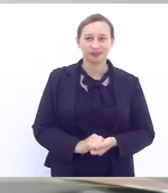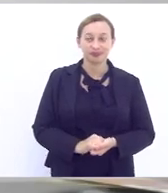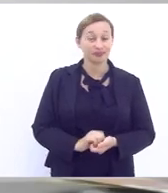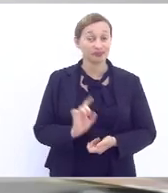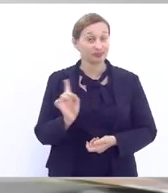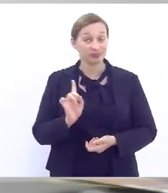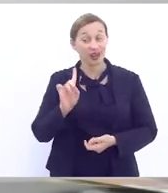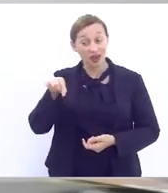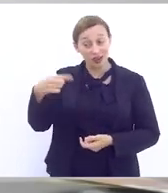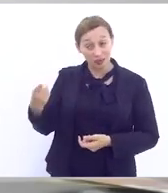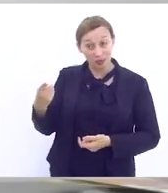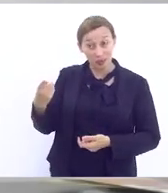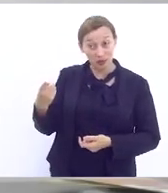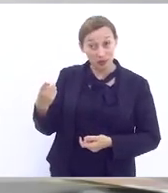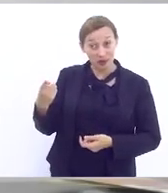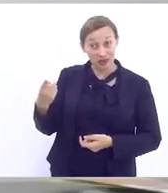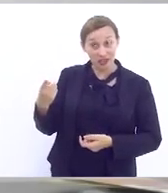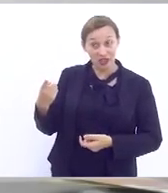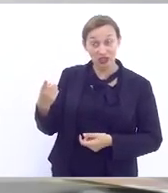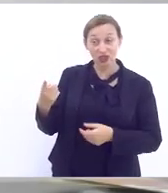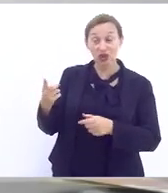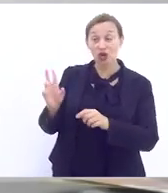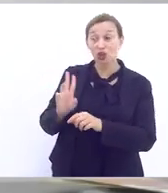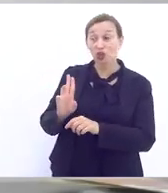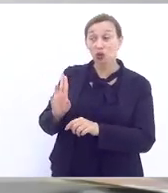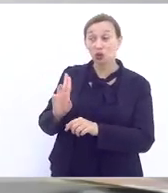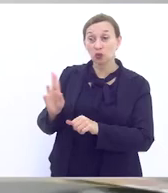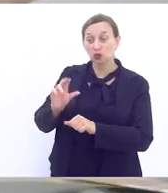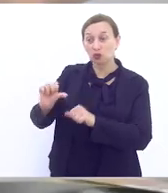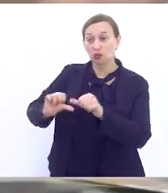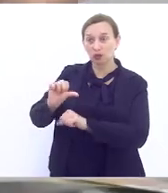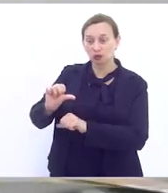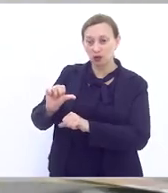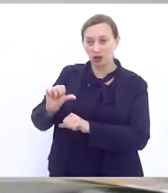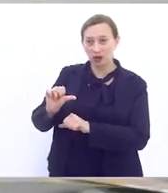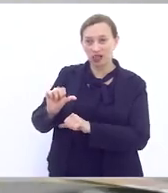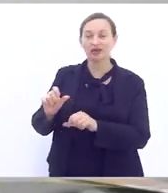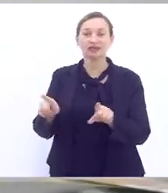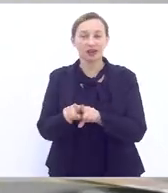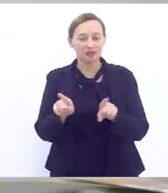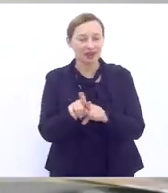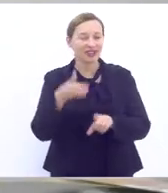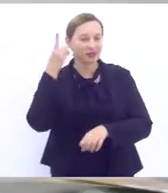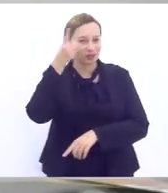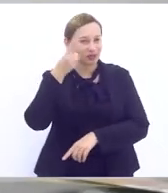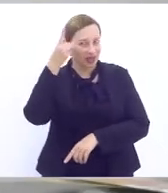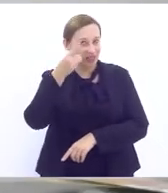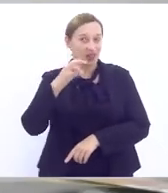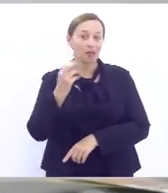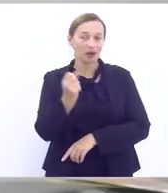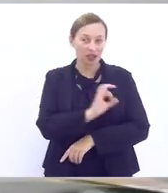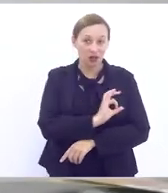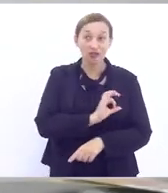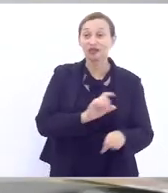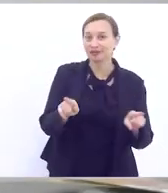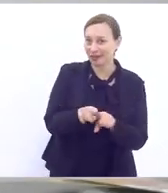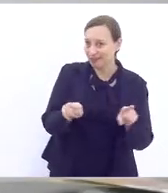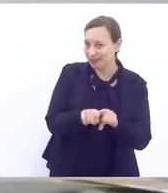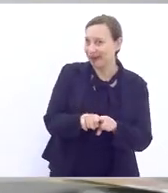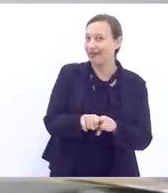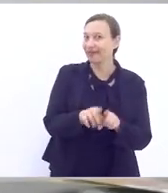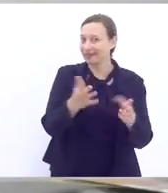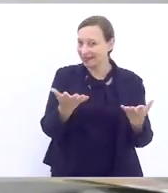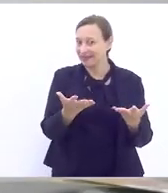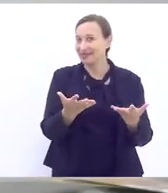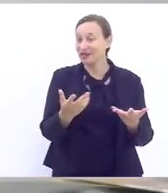não depois a gente dá um título ele aí ele é deputada Marta Rocha que também é muita coisa é